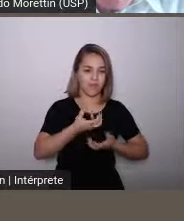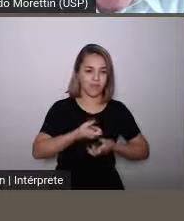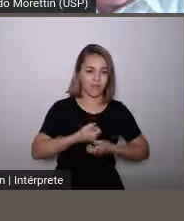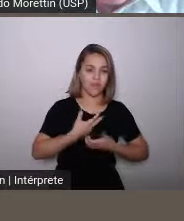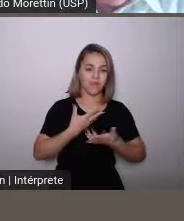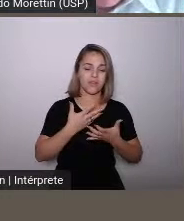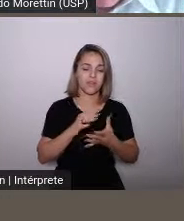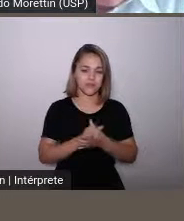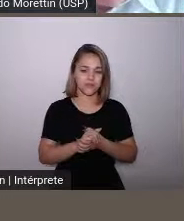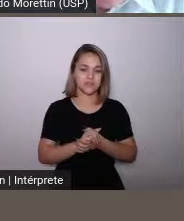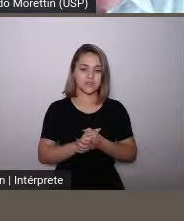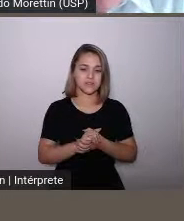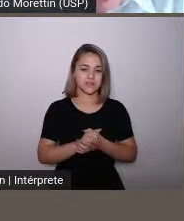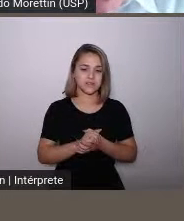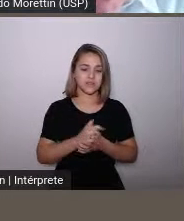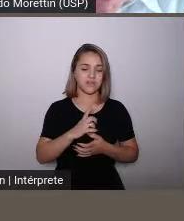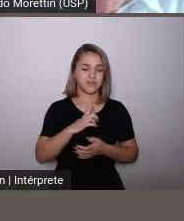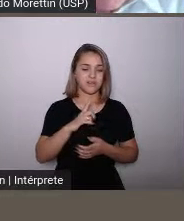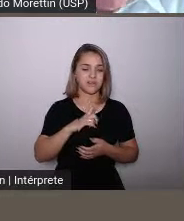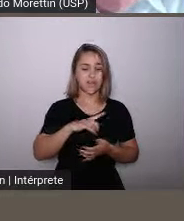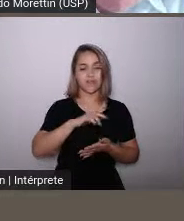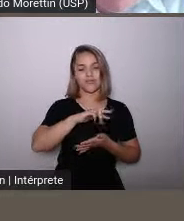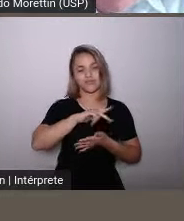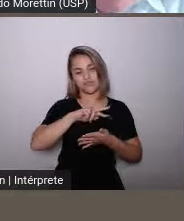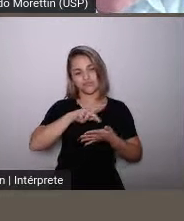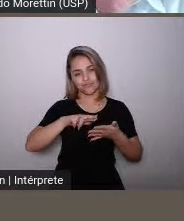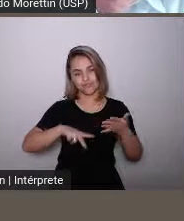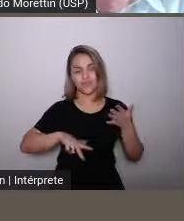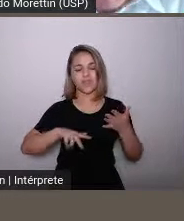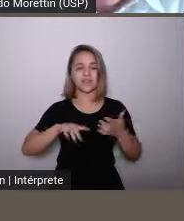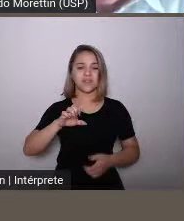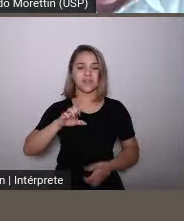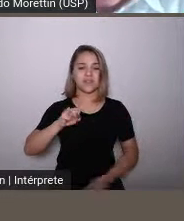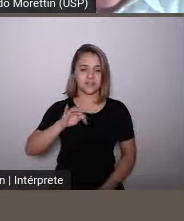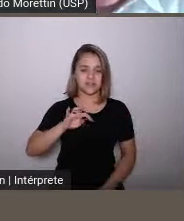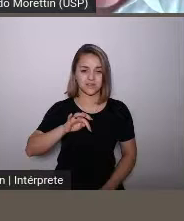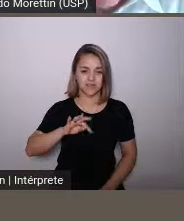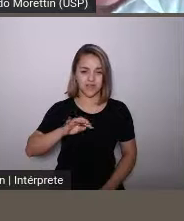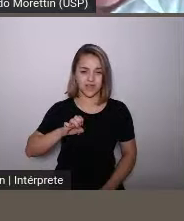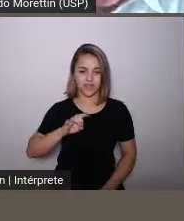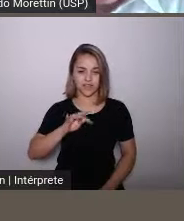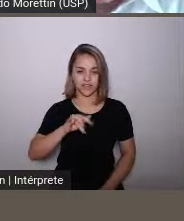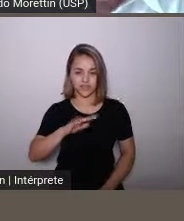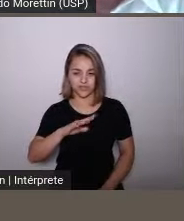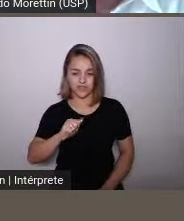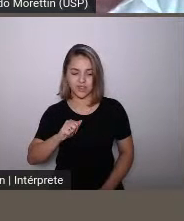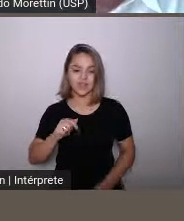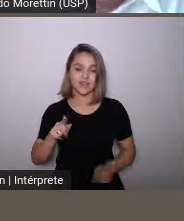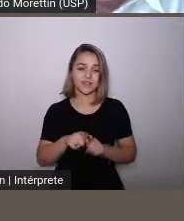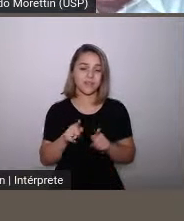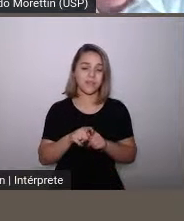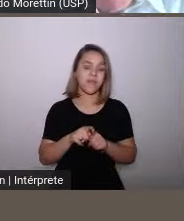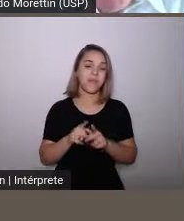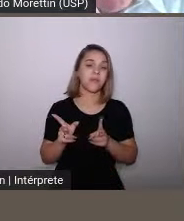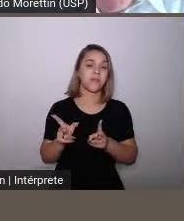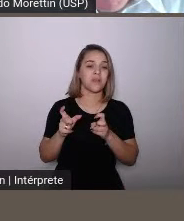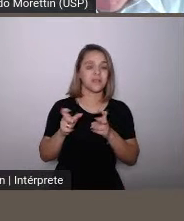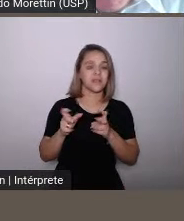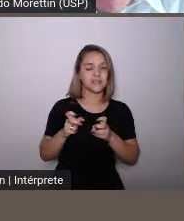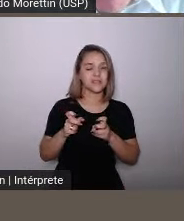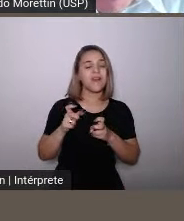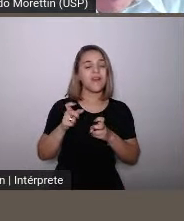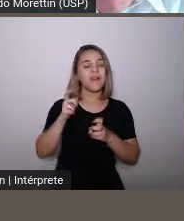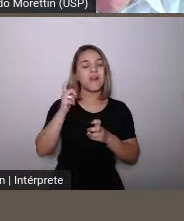uma certa estética. Mas se havia, do ponto de vista da reflexão, essa